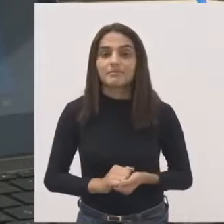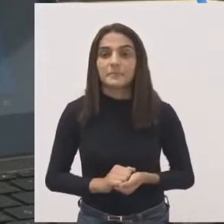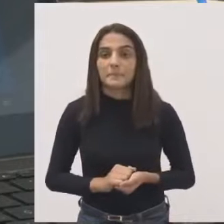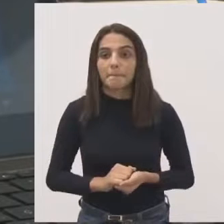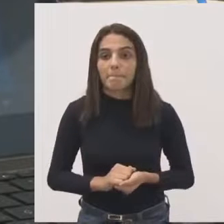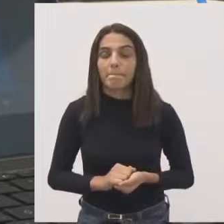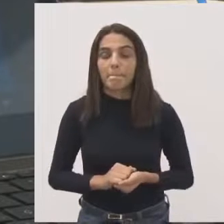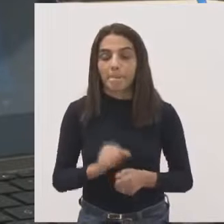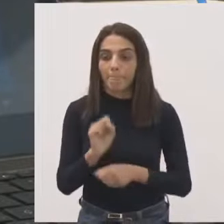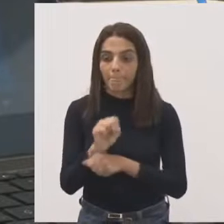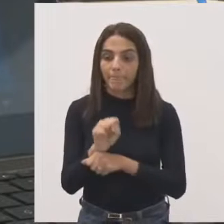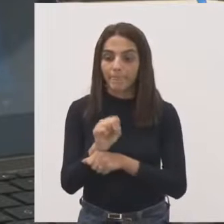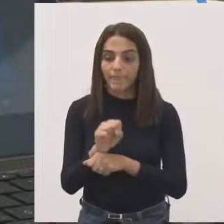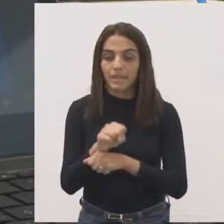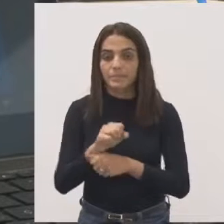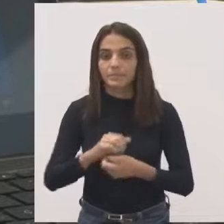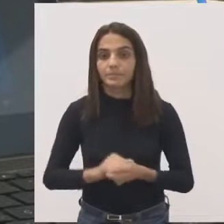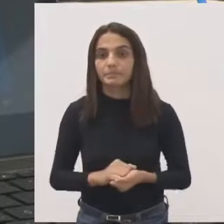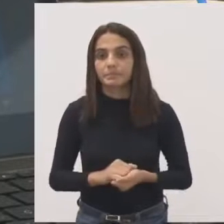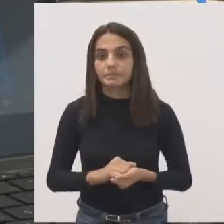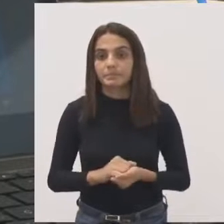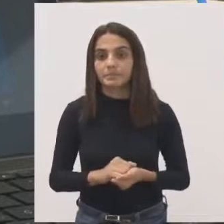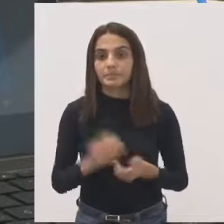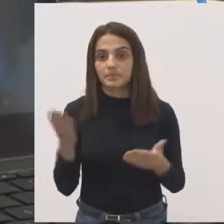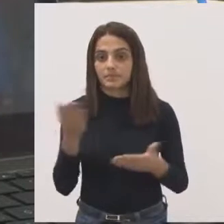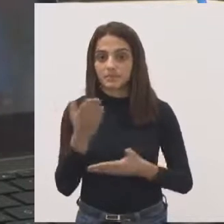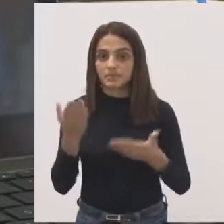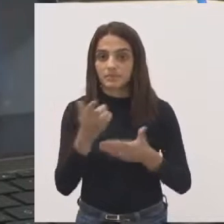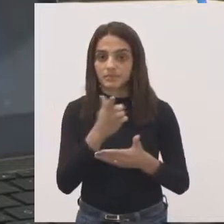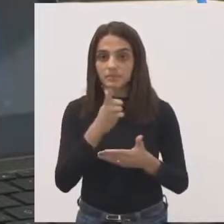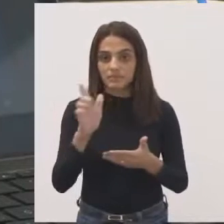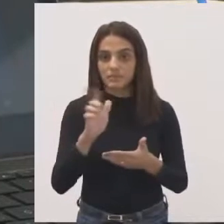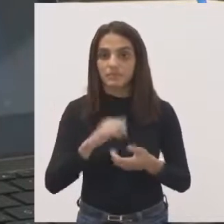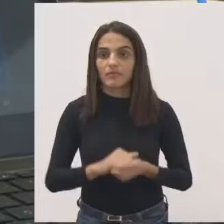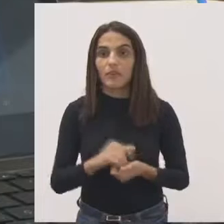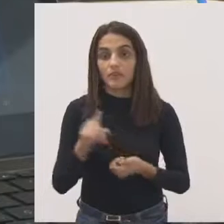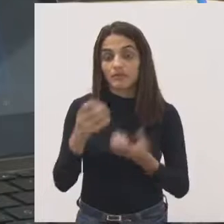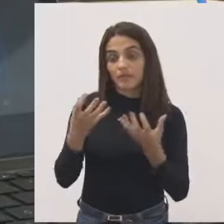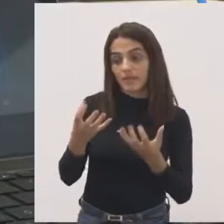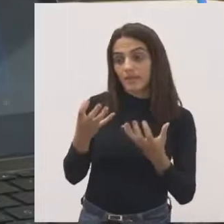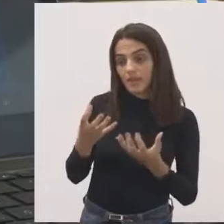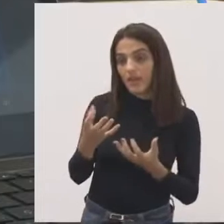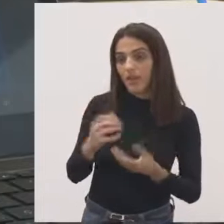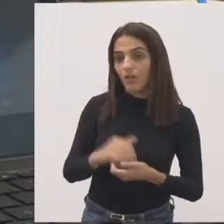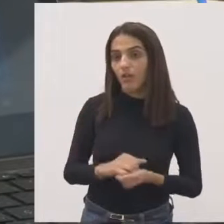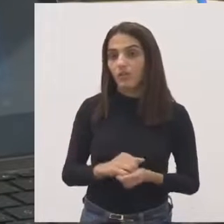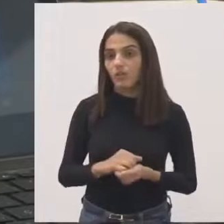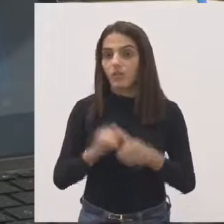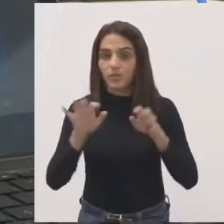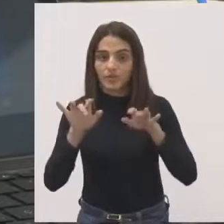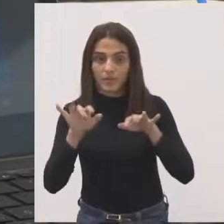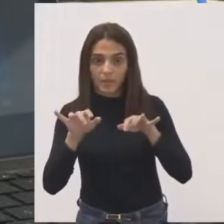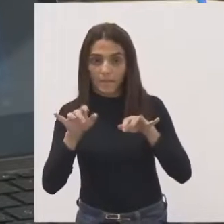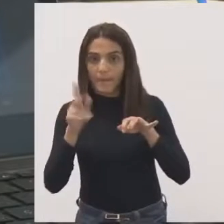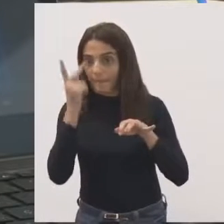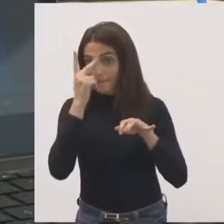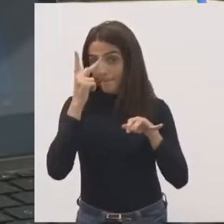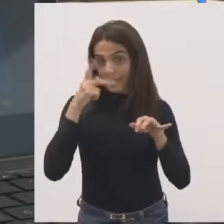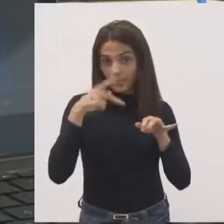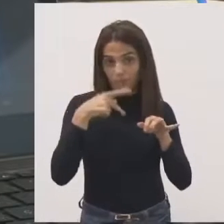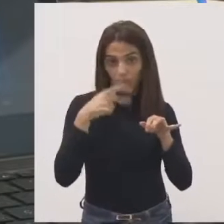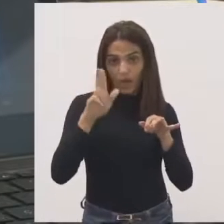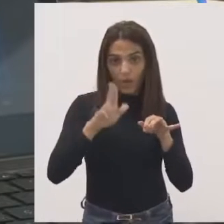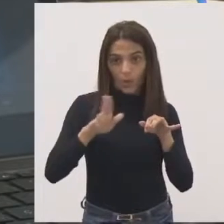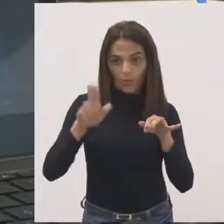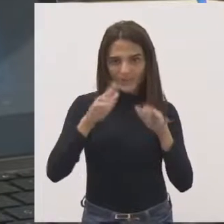Isso. Na próxima etapa, ele fala assim, você quer configurar o seu computador para usar pessoal, daí tem até